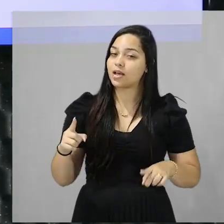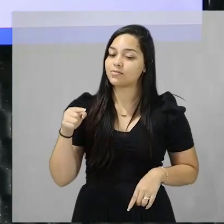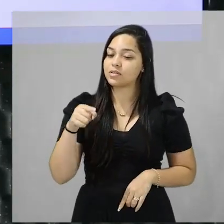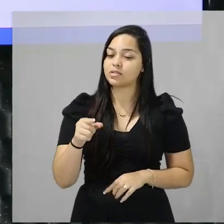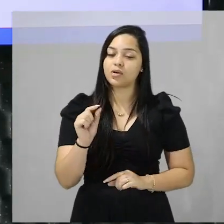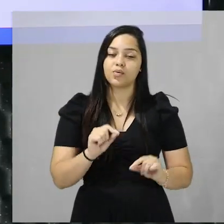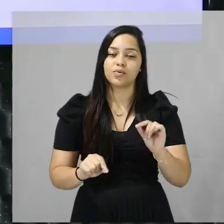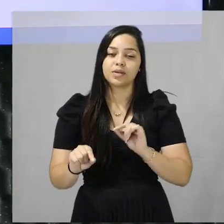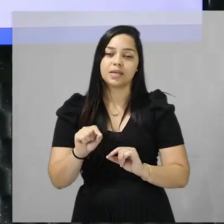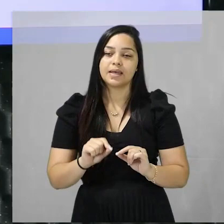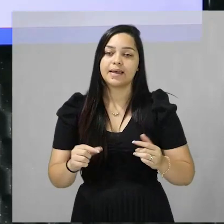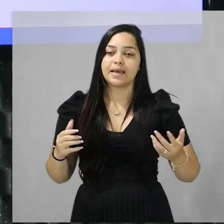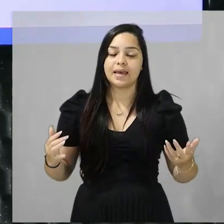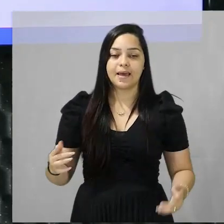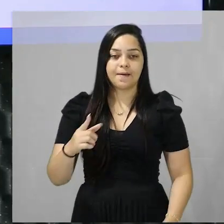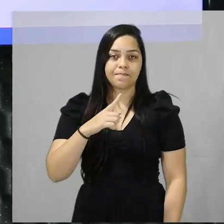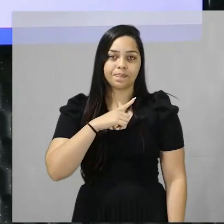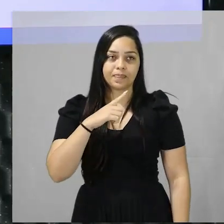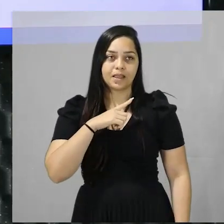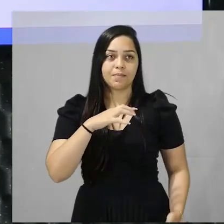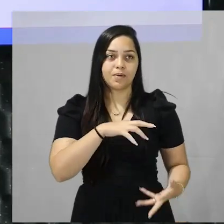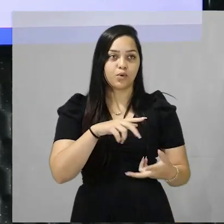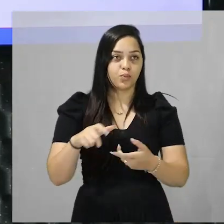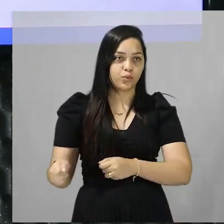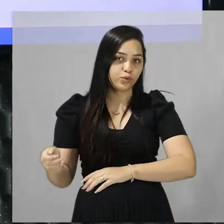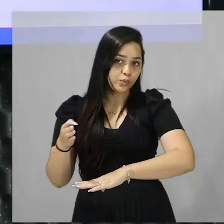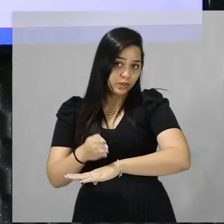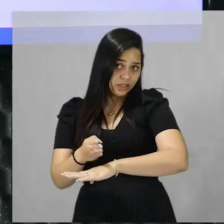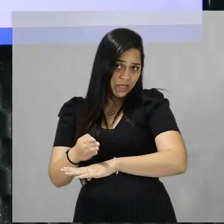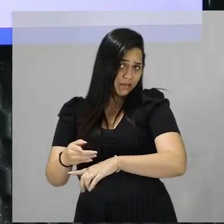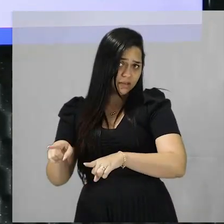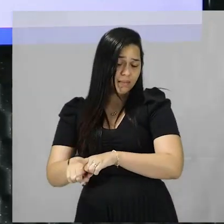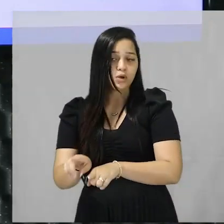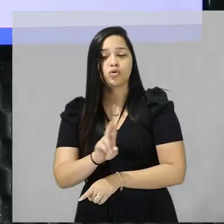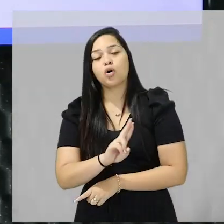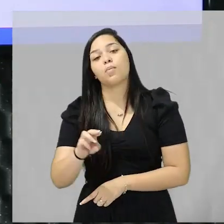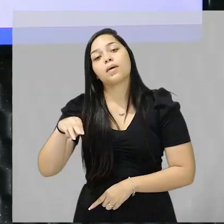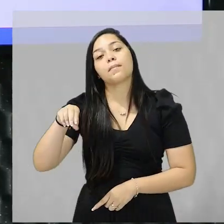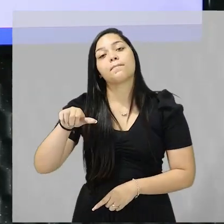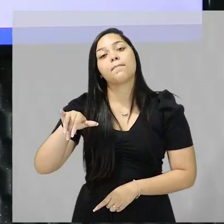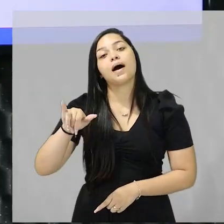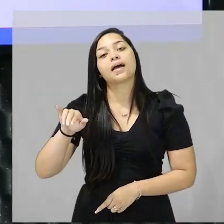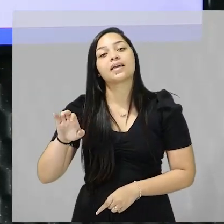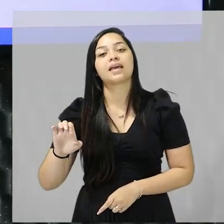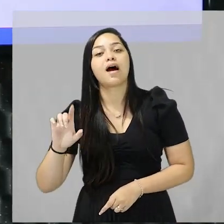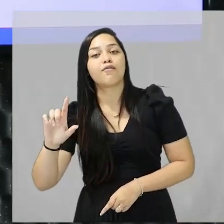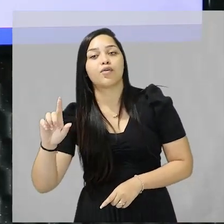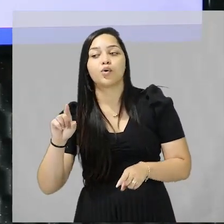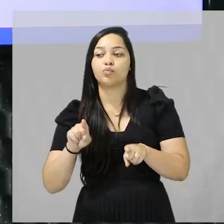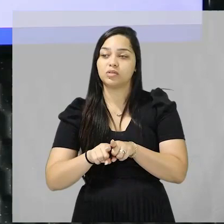passa necessariamente para o mundo moderno, um cidadãozinho chamado Maquiavel vai fazer um